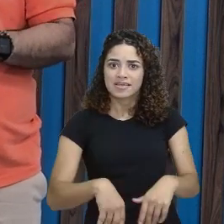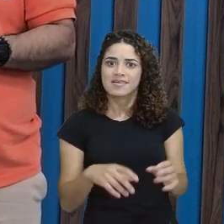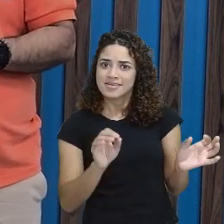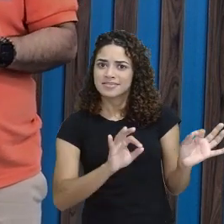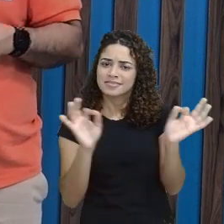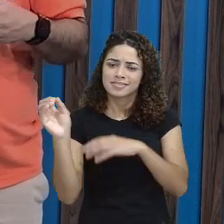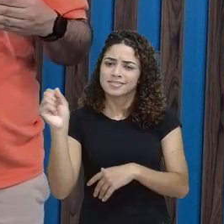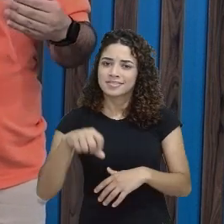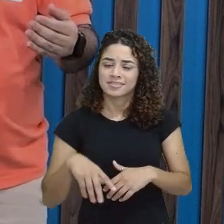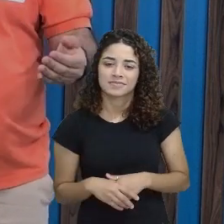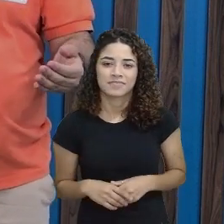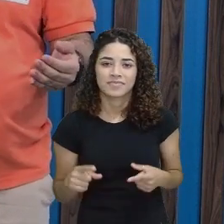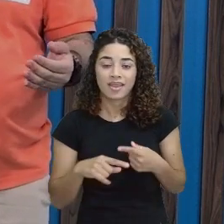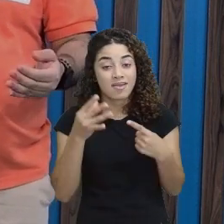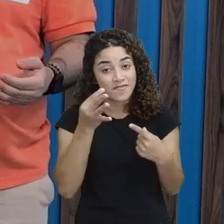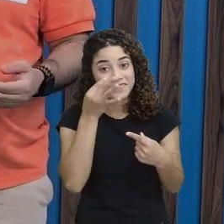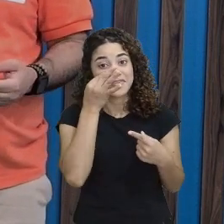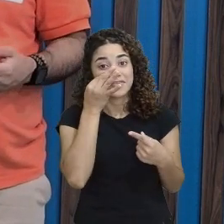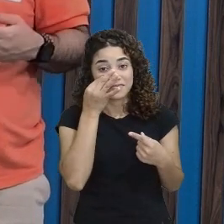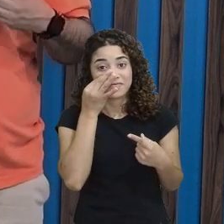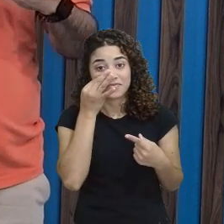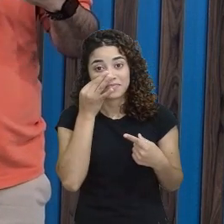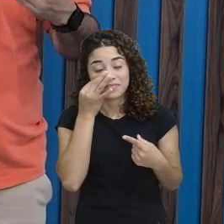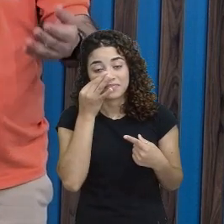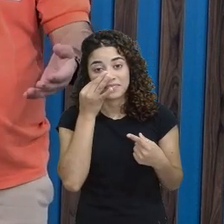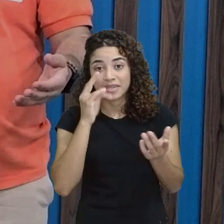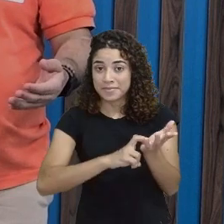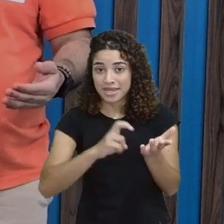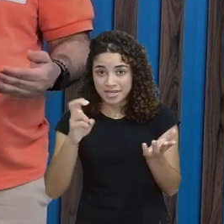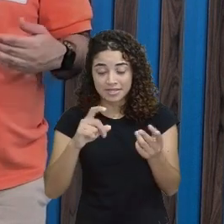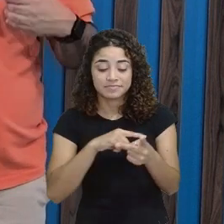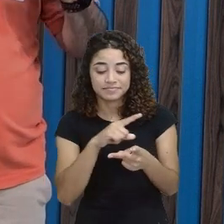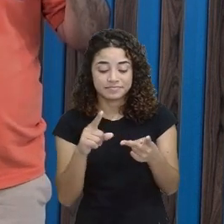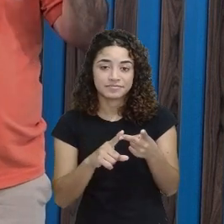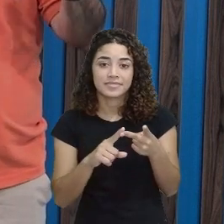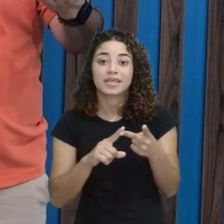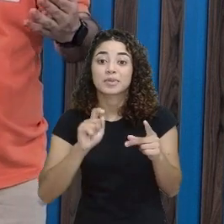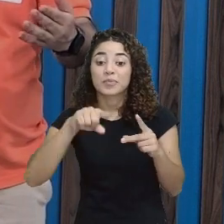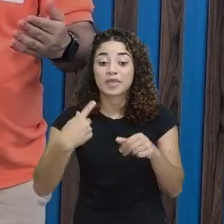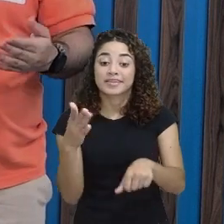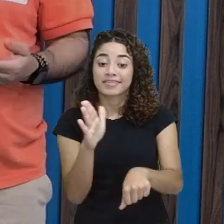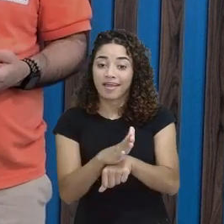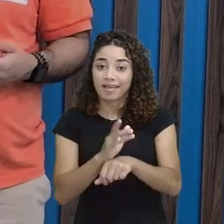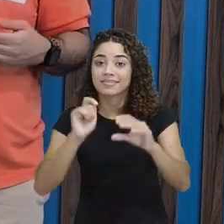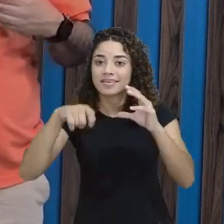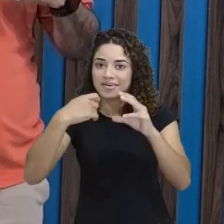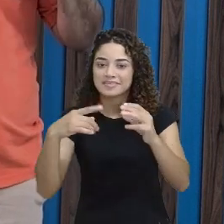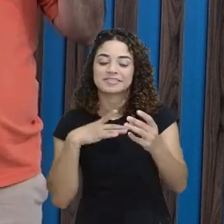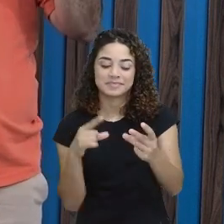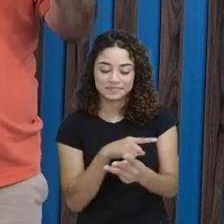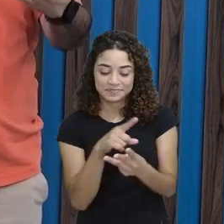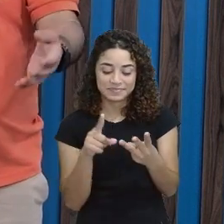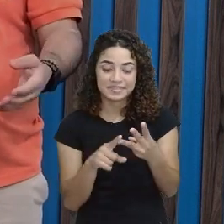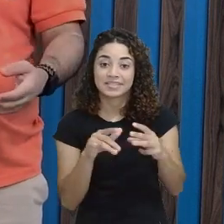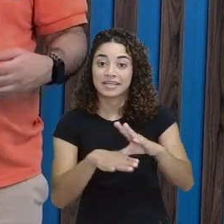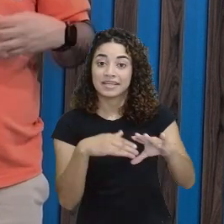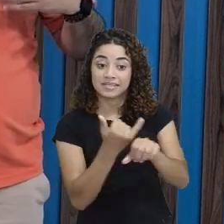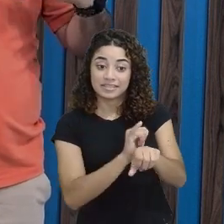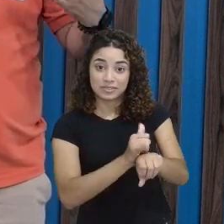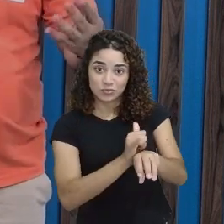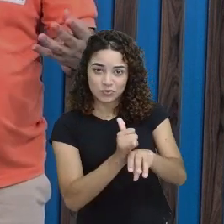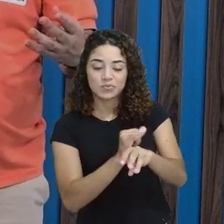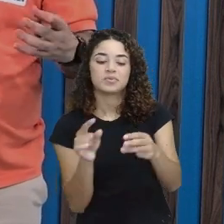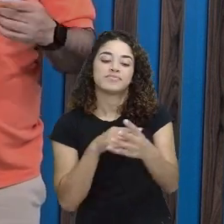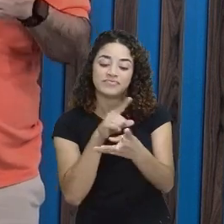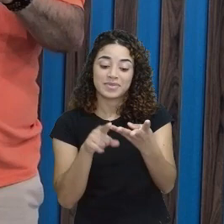às nossas aulas, ao vivo, durante o primeiro turno, na reprise, no turno seguinte, no canal do YouTube